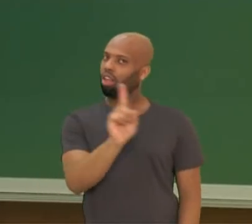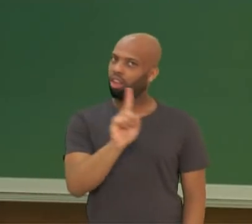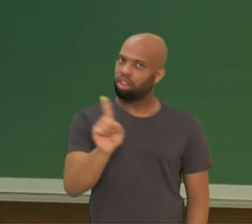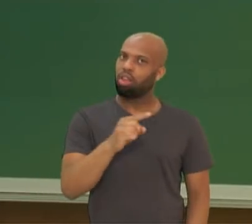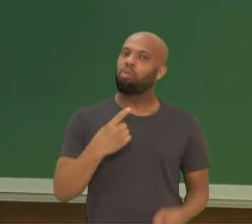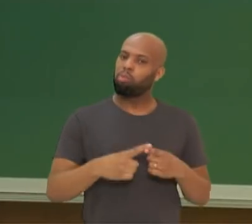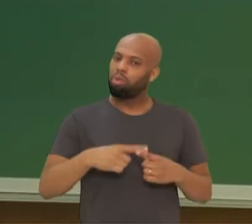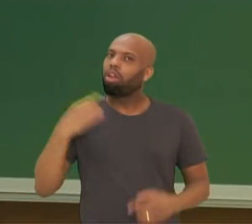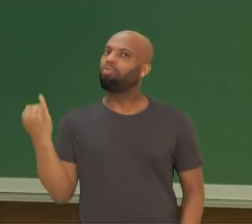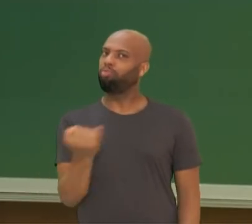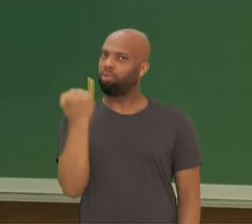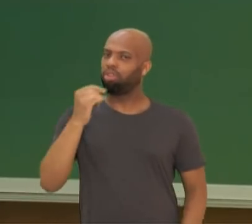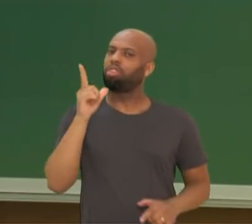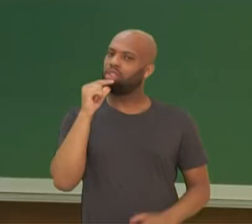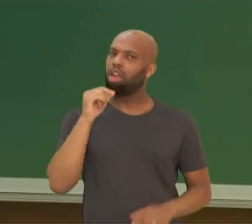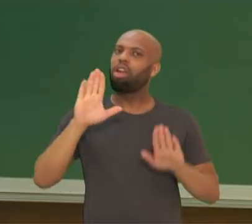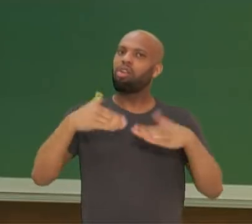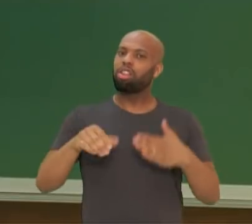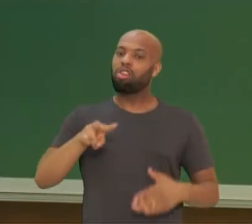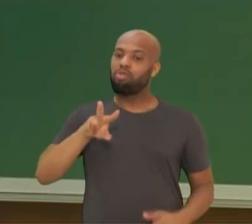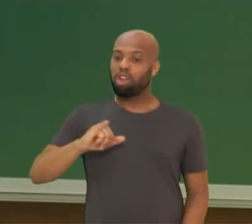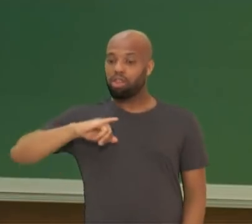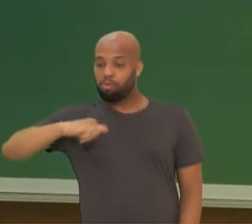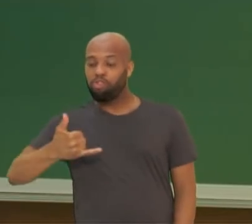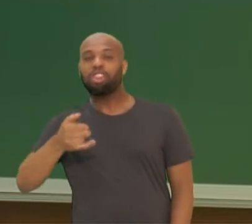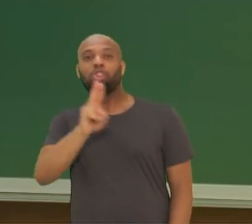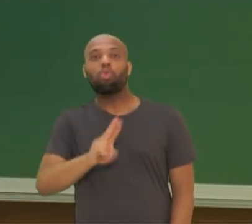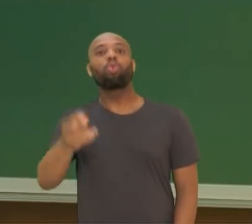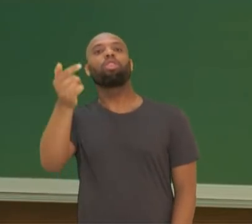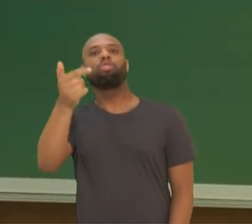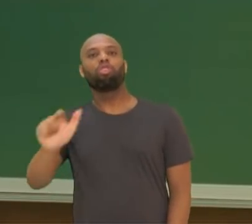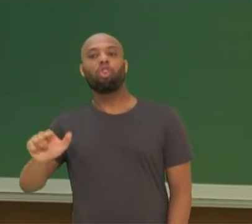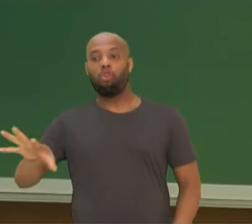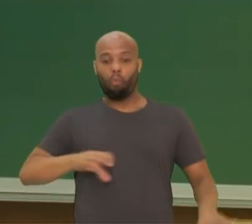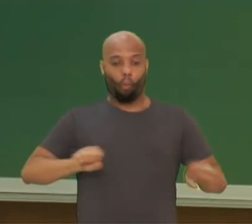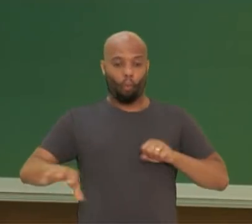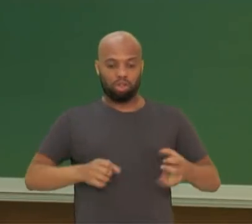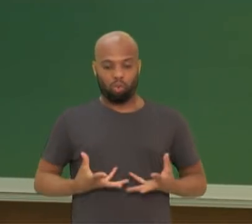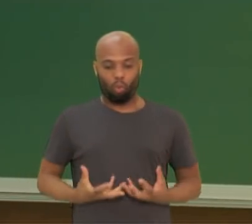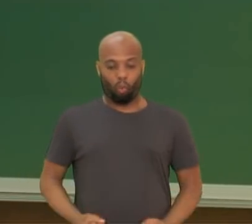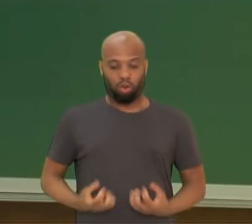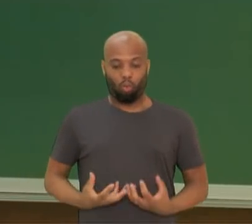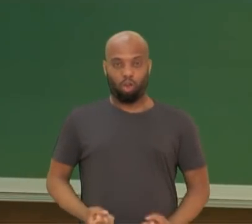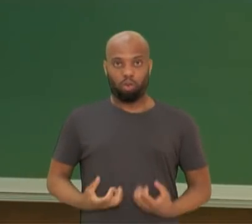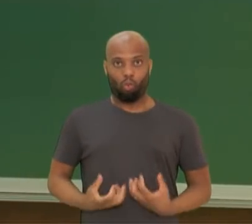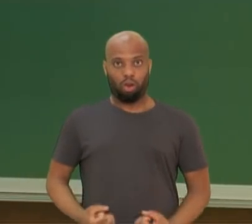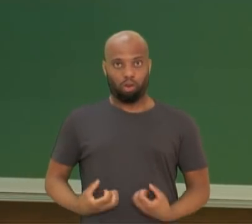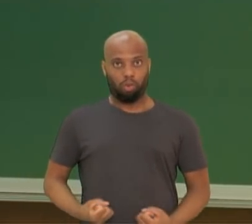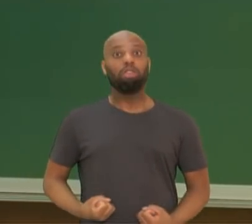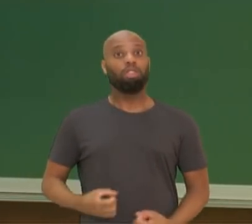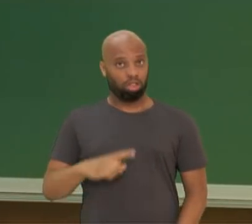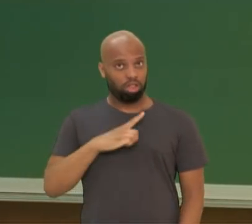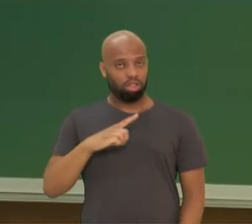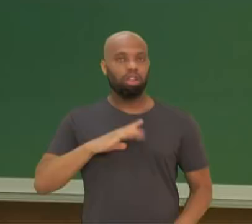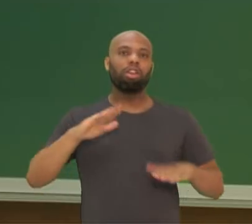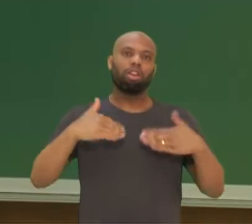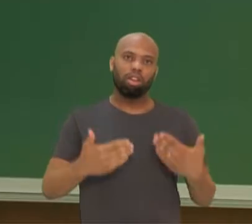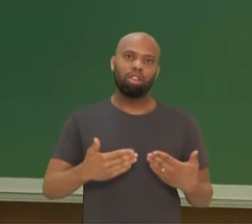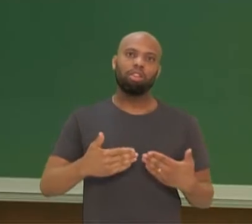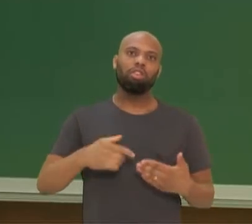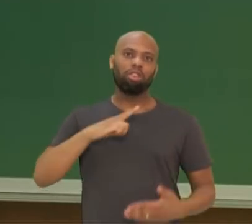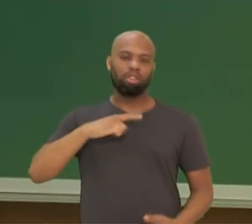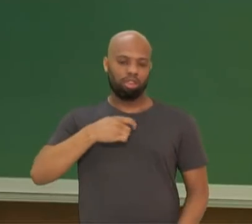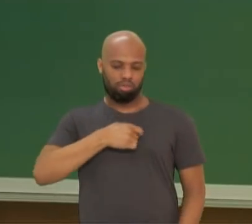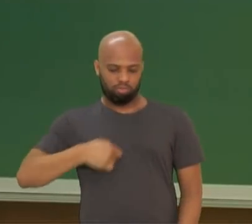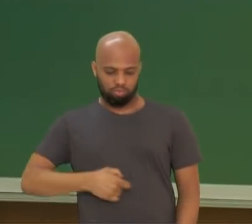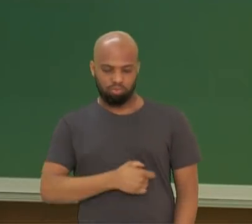tão importante. Então, ele vai aproveitar, retirar a água em excesso dali, né? E aí sim, a digestão